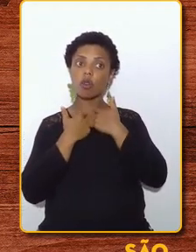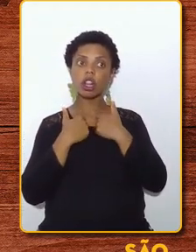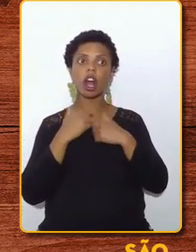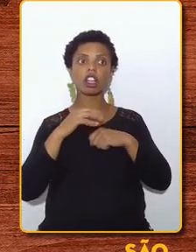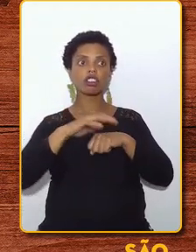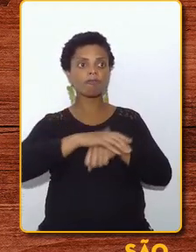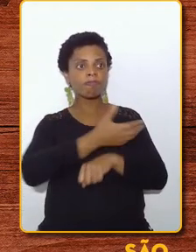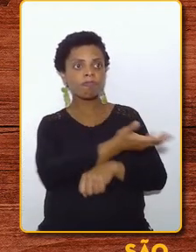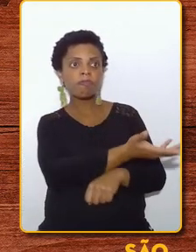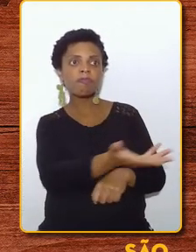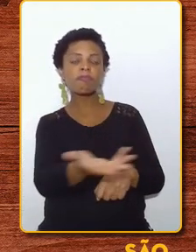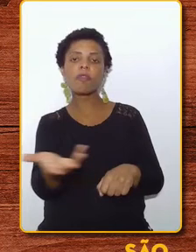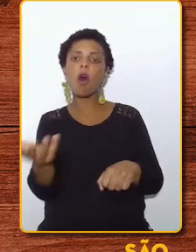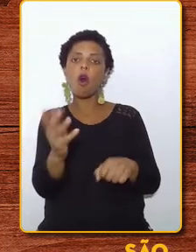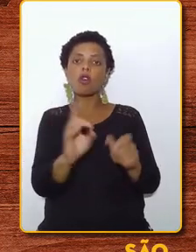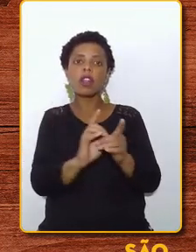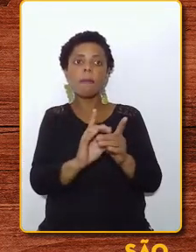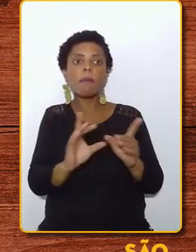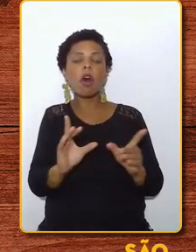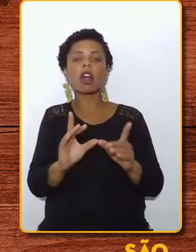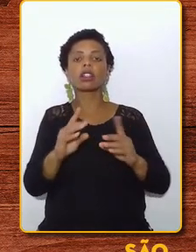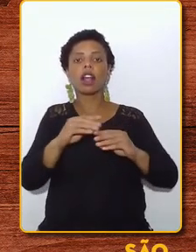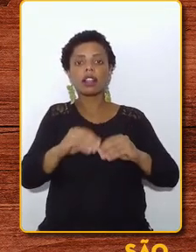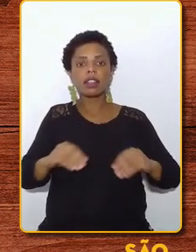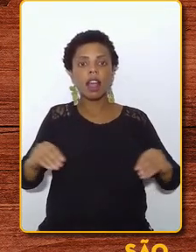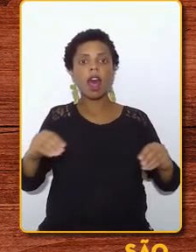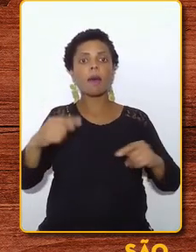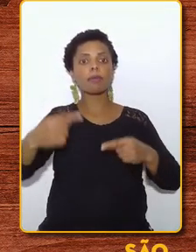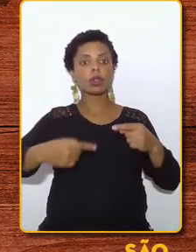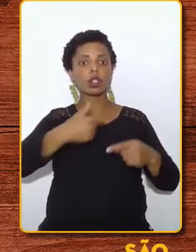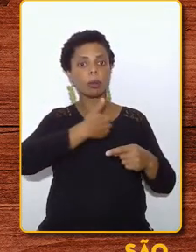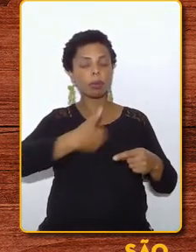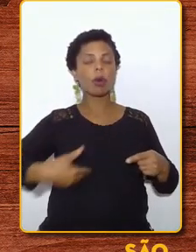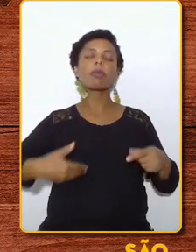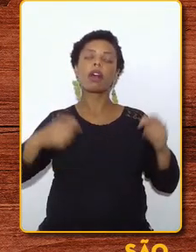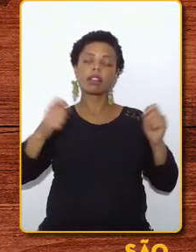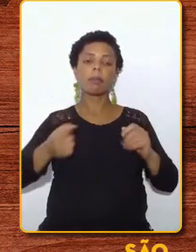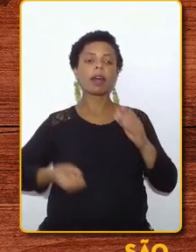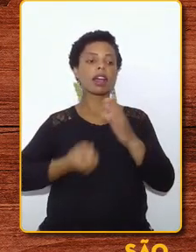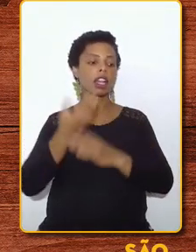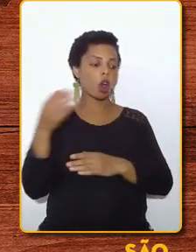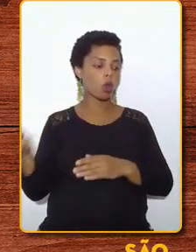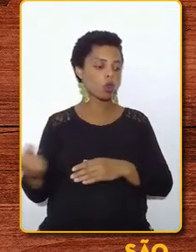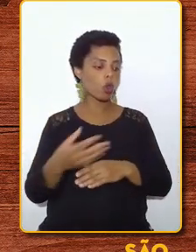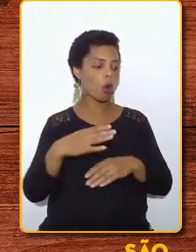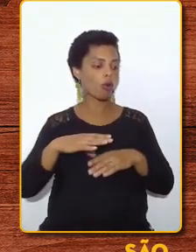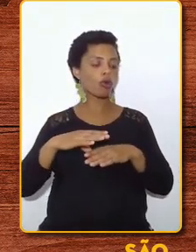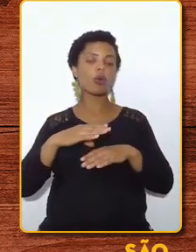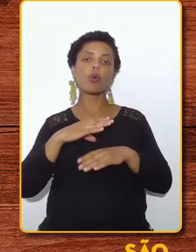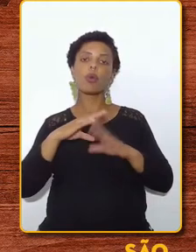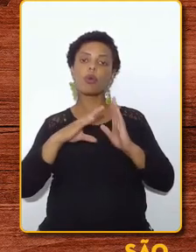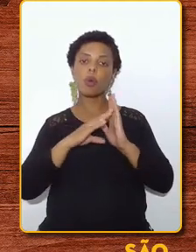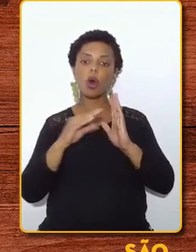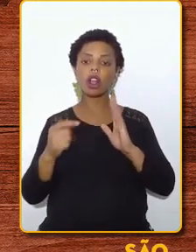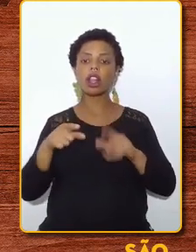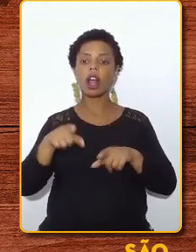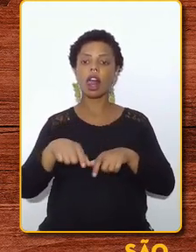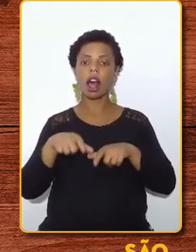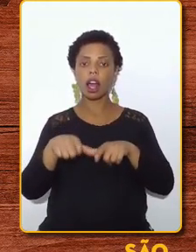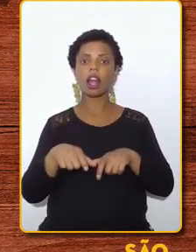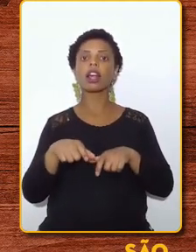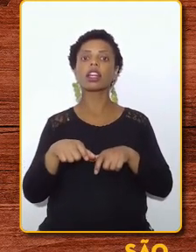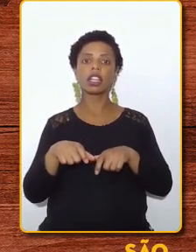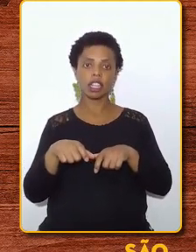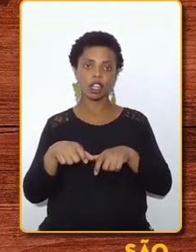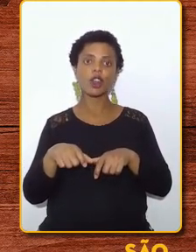tenho dúvida que no médio prazo nós podemos ter um novo modelo agrícola que produz, de fato, alimento saudável. No mais, me agradeço muito a oportunidade